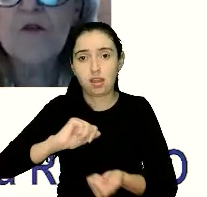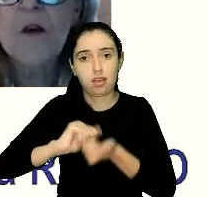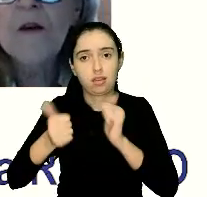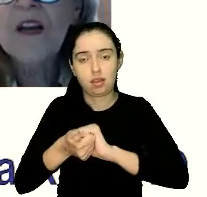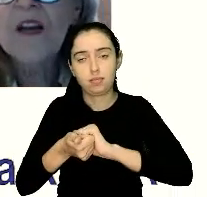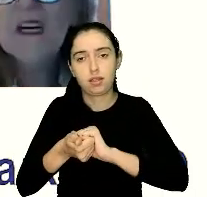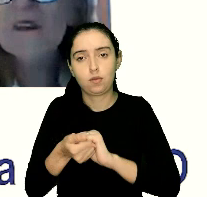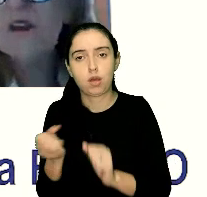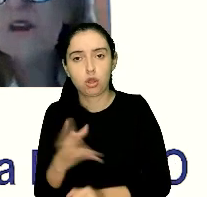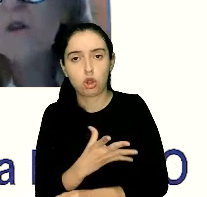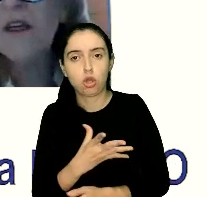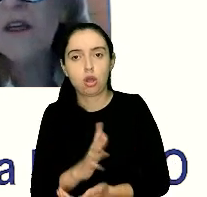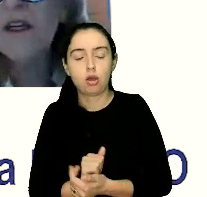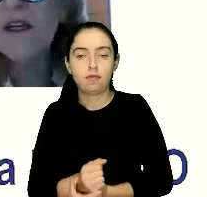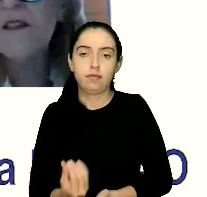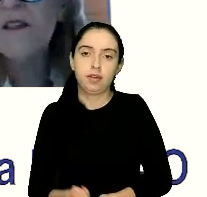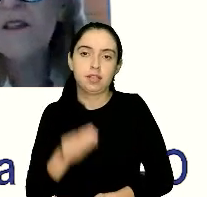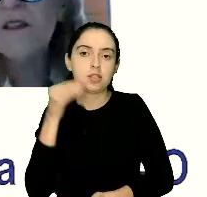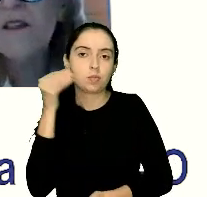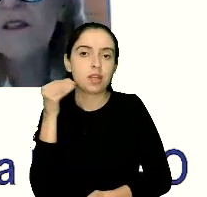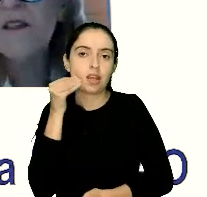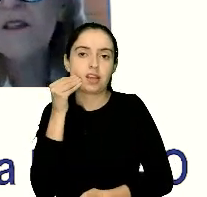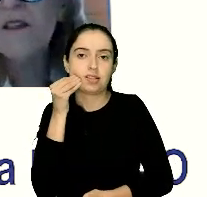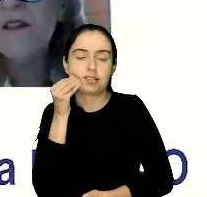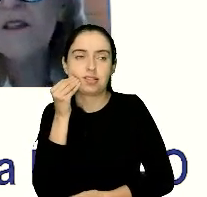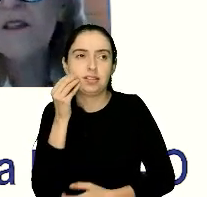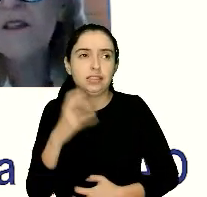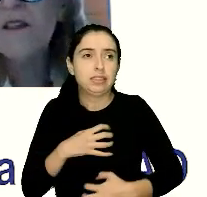nova situação, ela vai ter uma crise